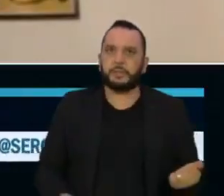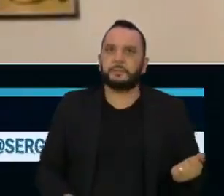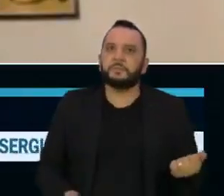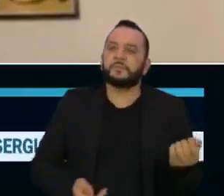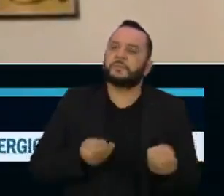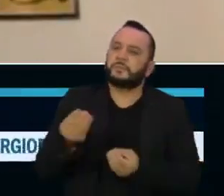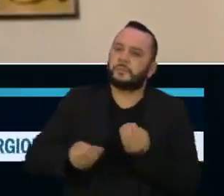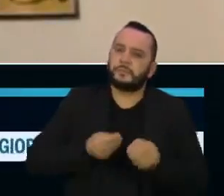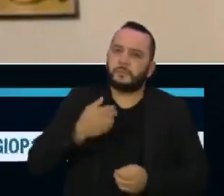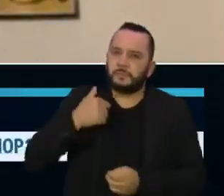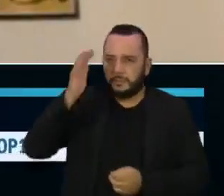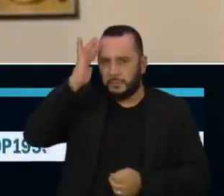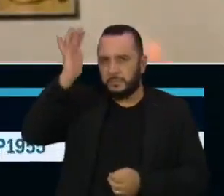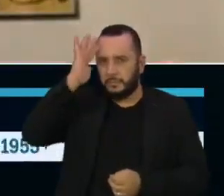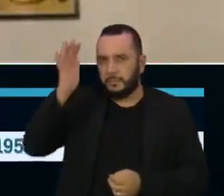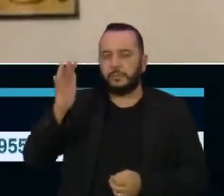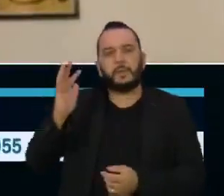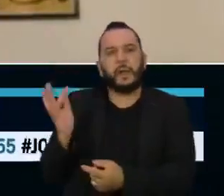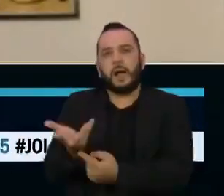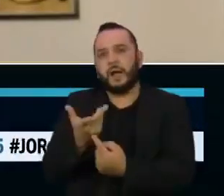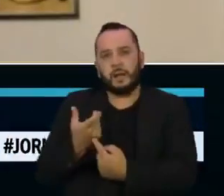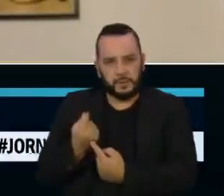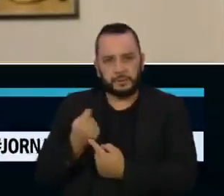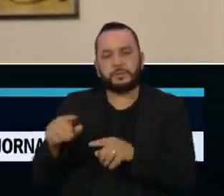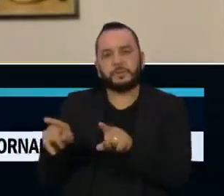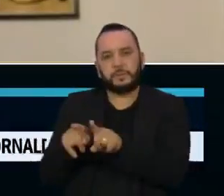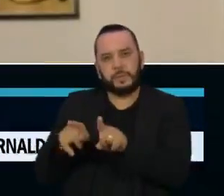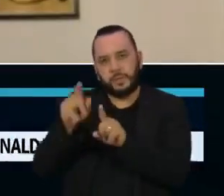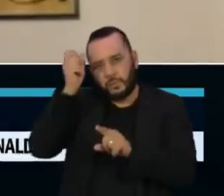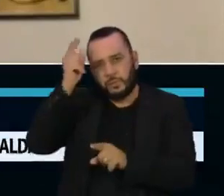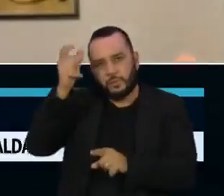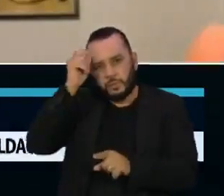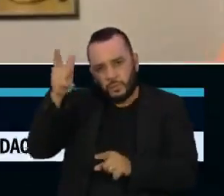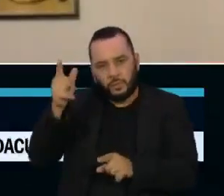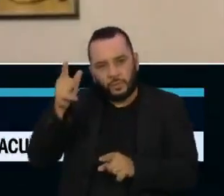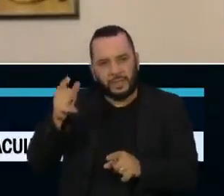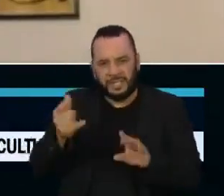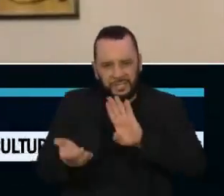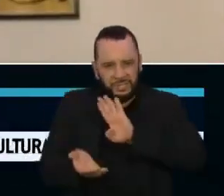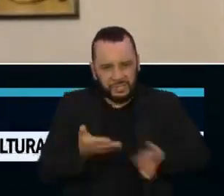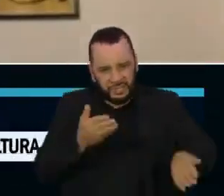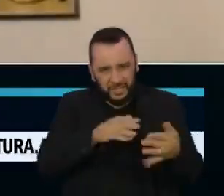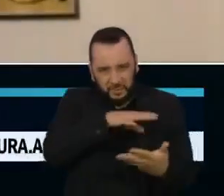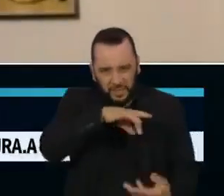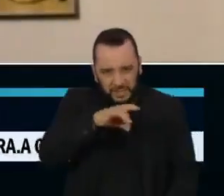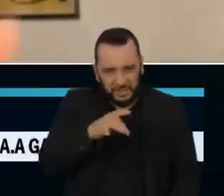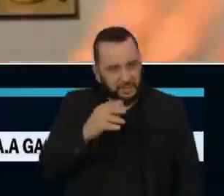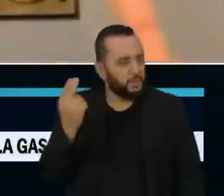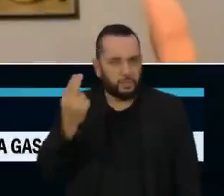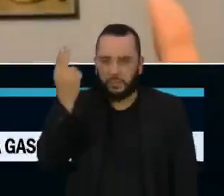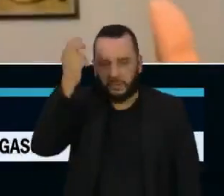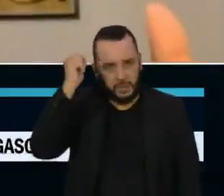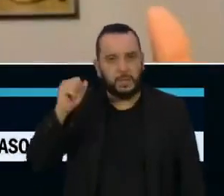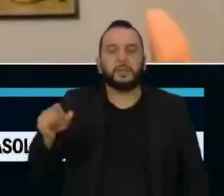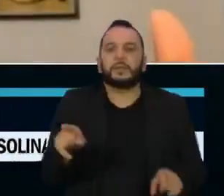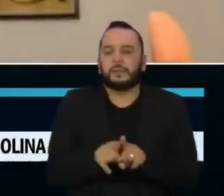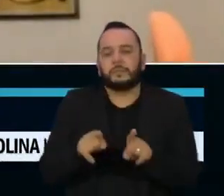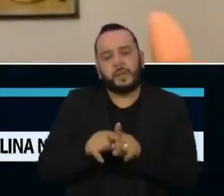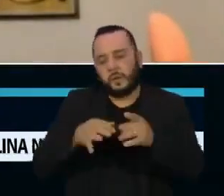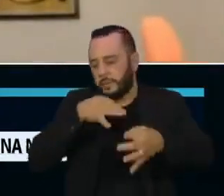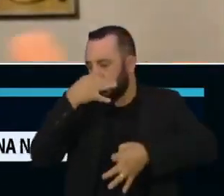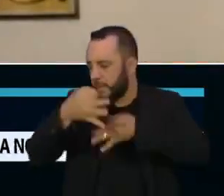imaginar a arte e a cultura sem democracia? A liberdade de criar, de se expressar, o livre